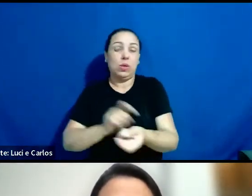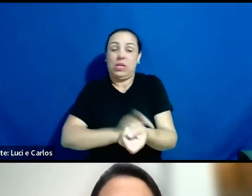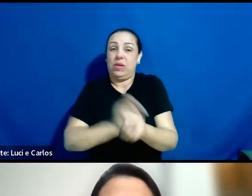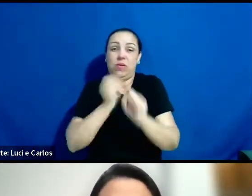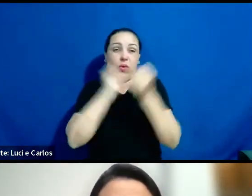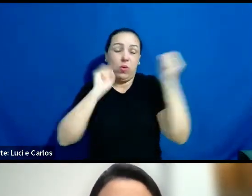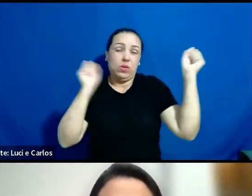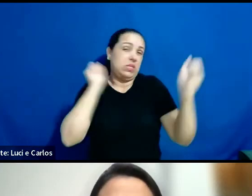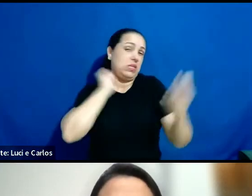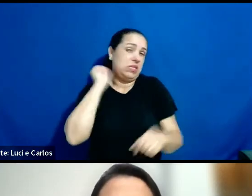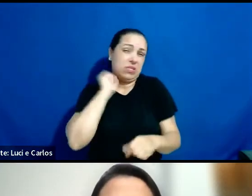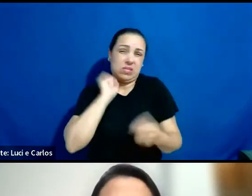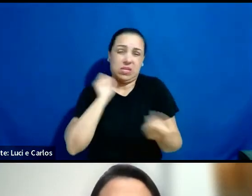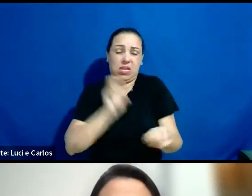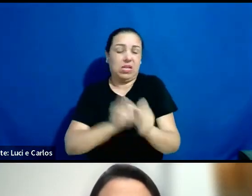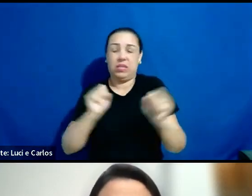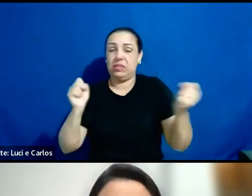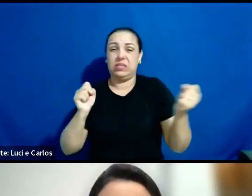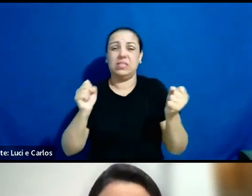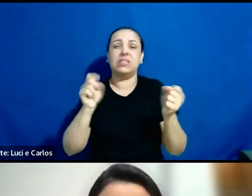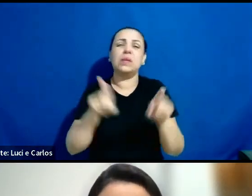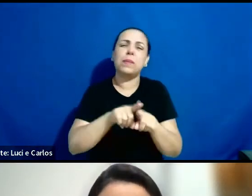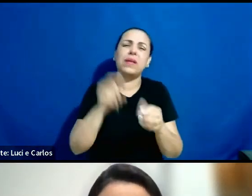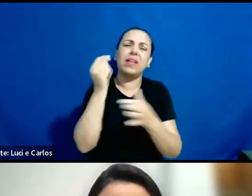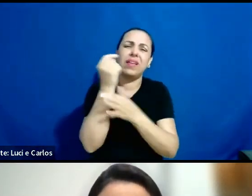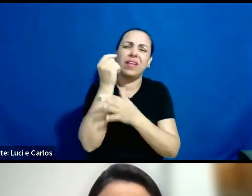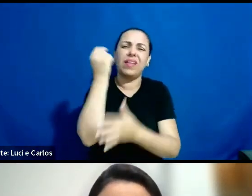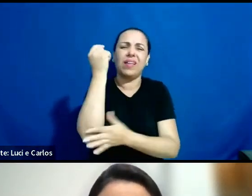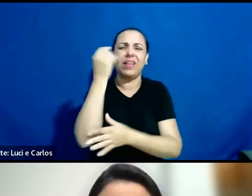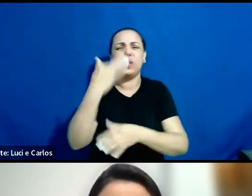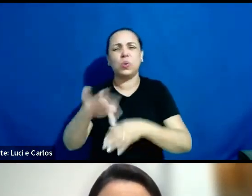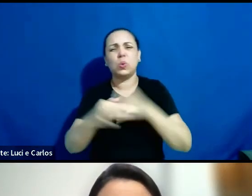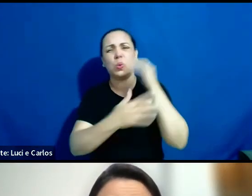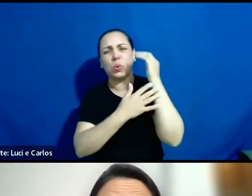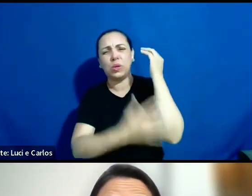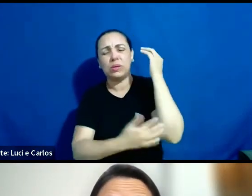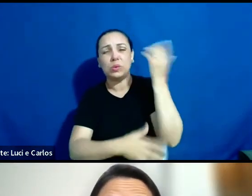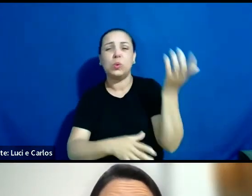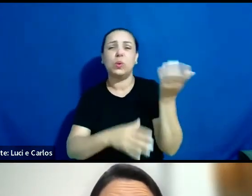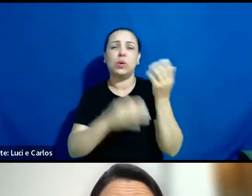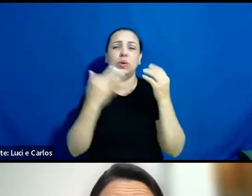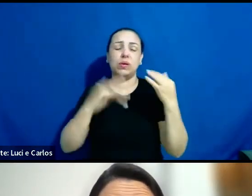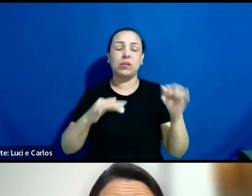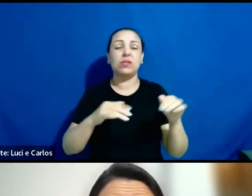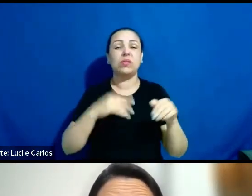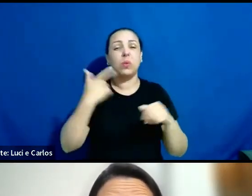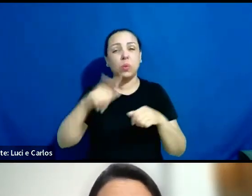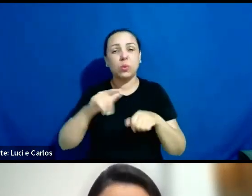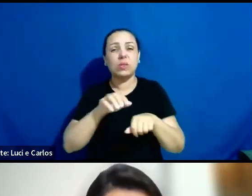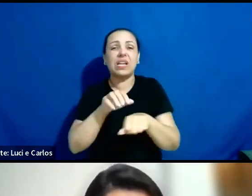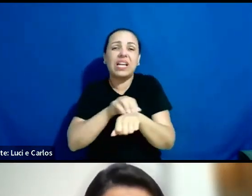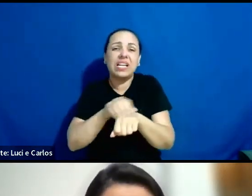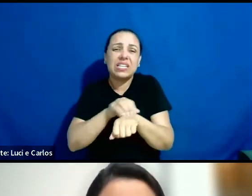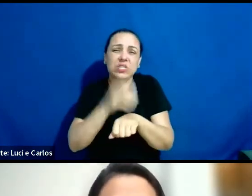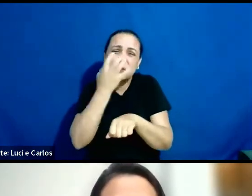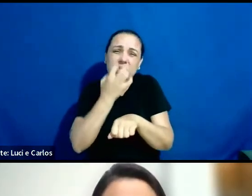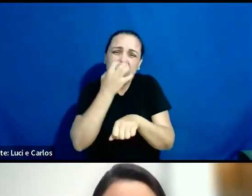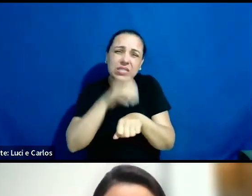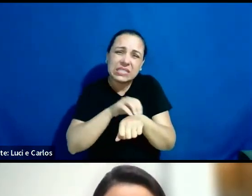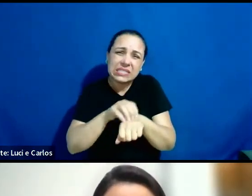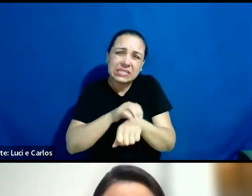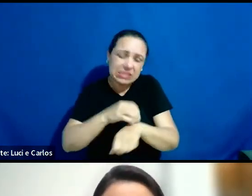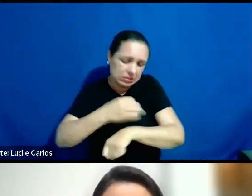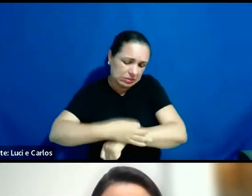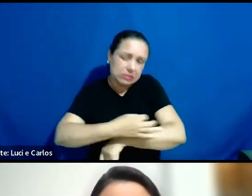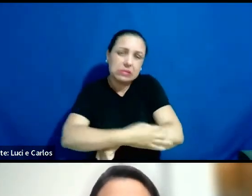ansiedade, fibromialgia, psoríase, Não vou listar todos os problemas de saúde